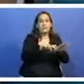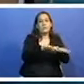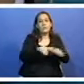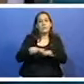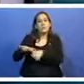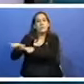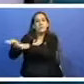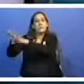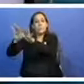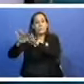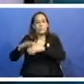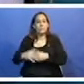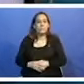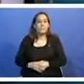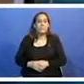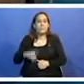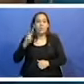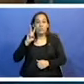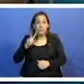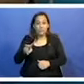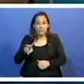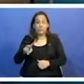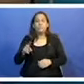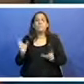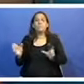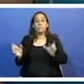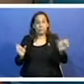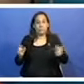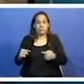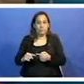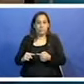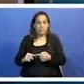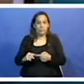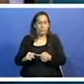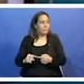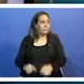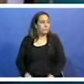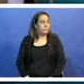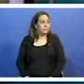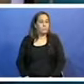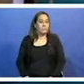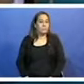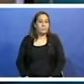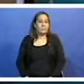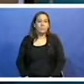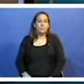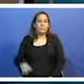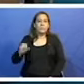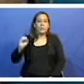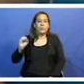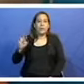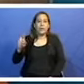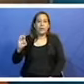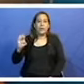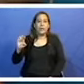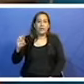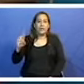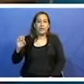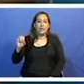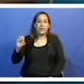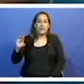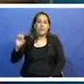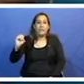Borboletas. E aqui também vocês vão ver que tem rimas também, certo? Que é o ar, er, ir, or, ur, que a gente